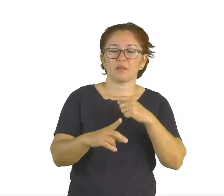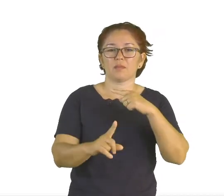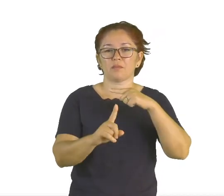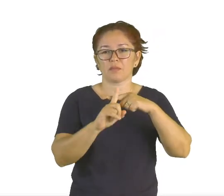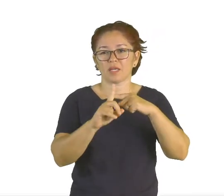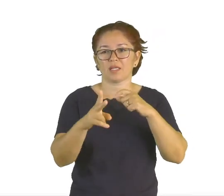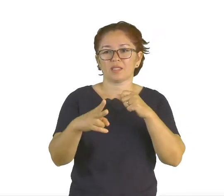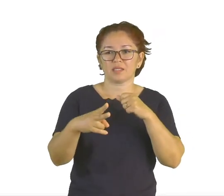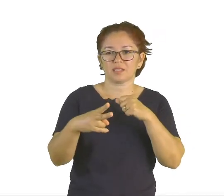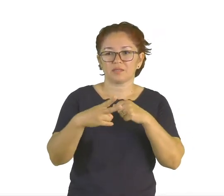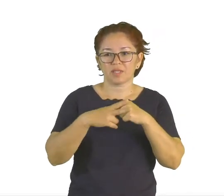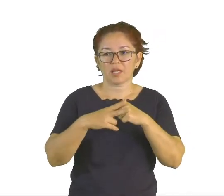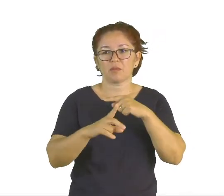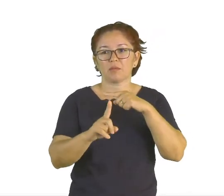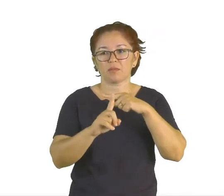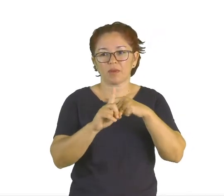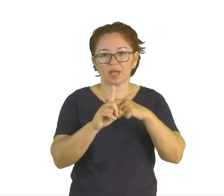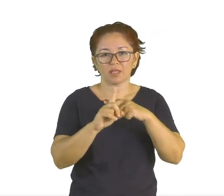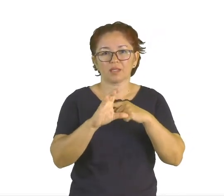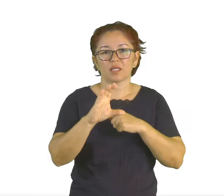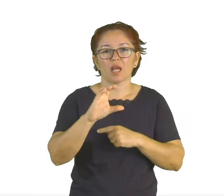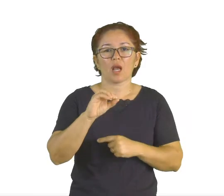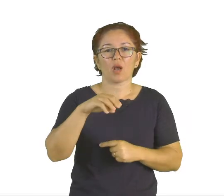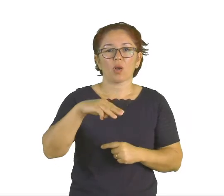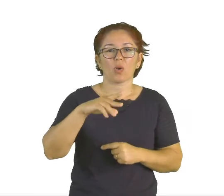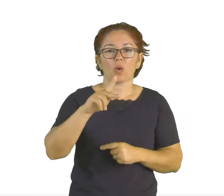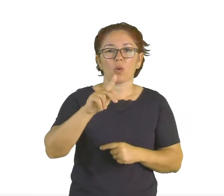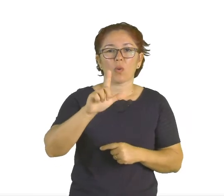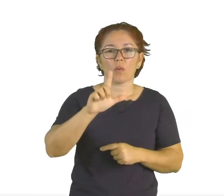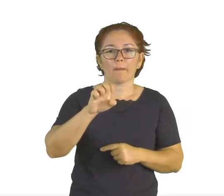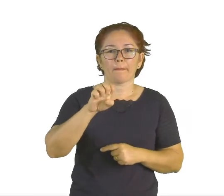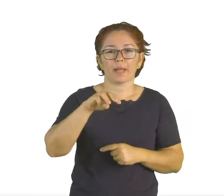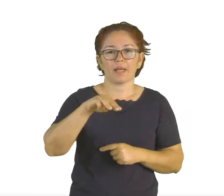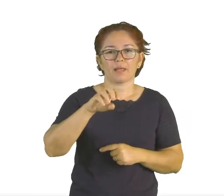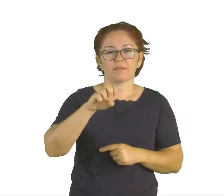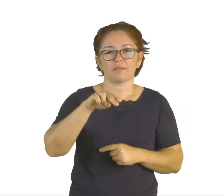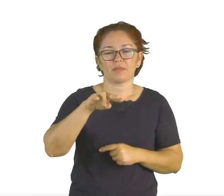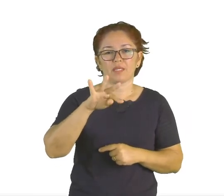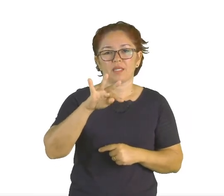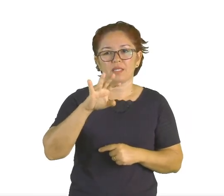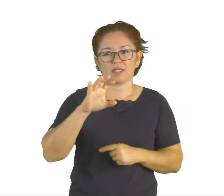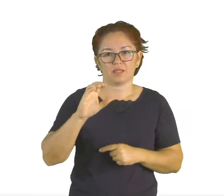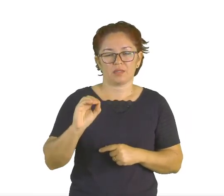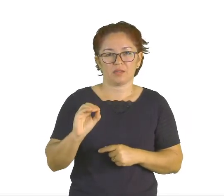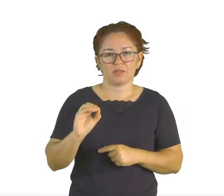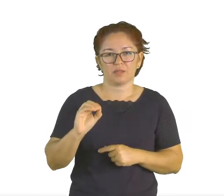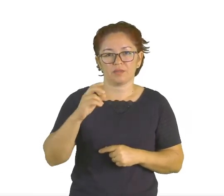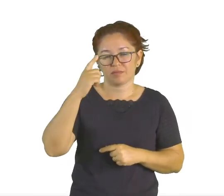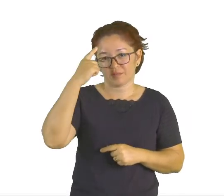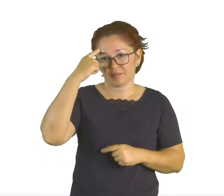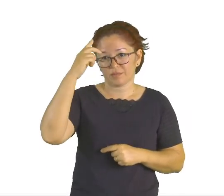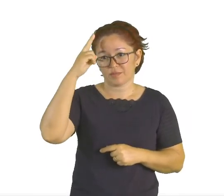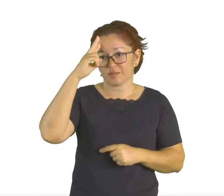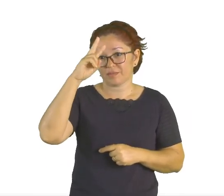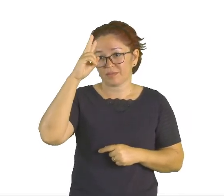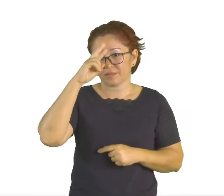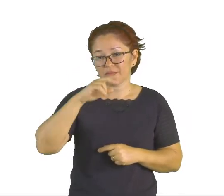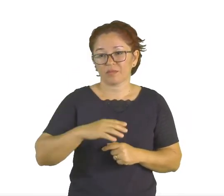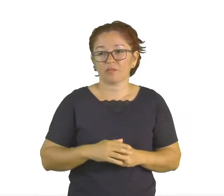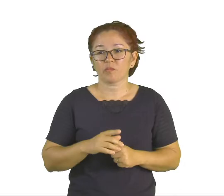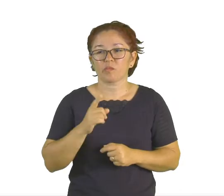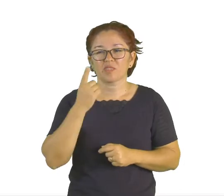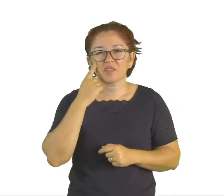gente não pode separar. Então, a primeira regra de ouro de uso da vírgula é essa. Não se separam